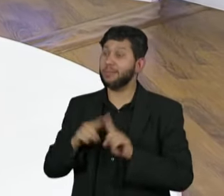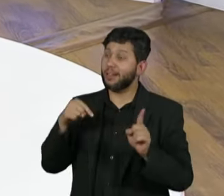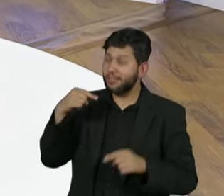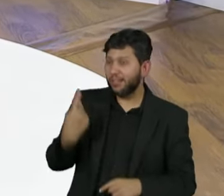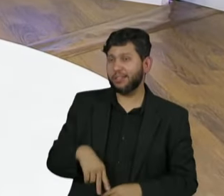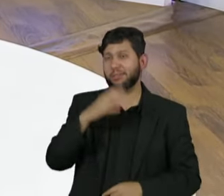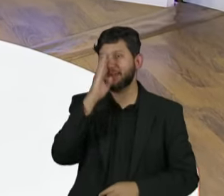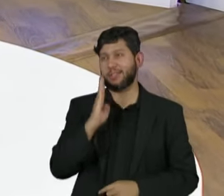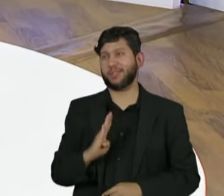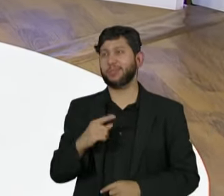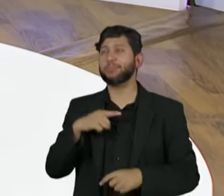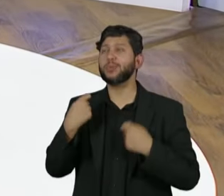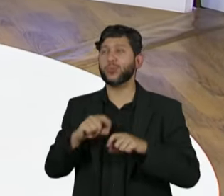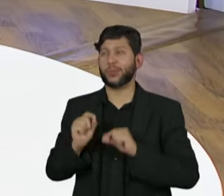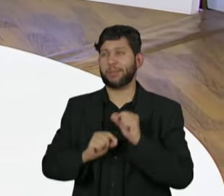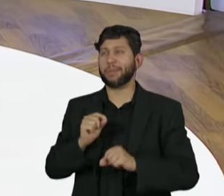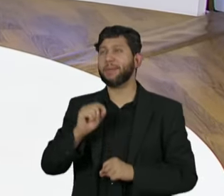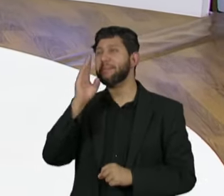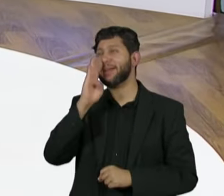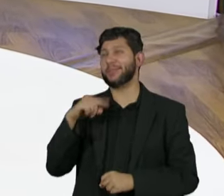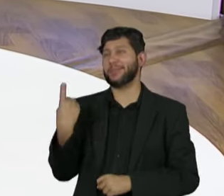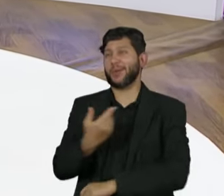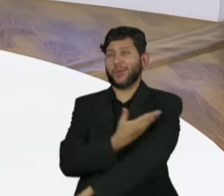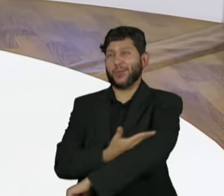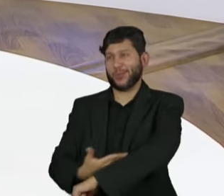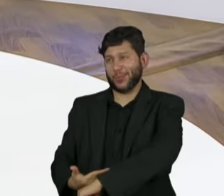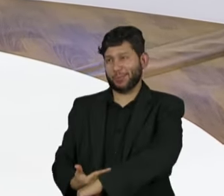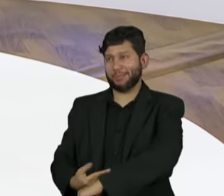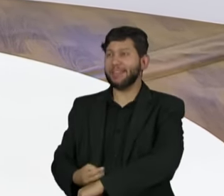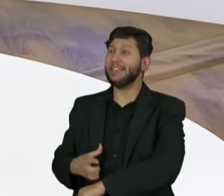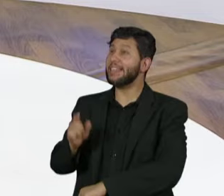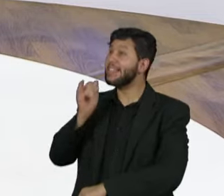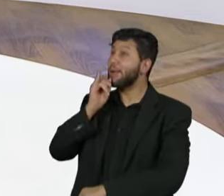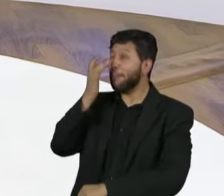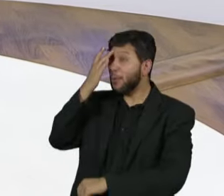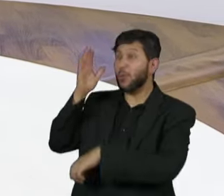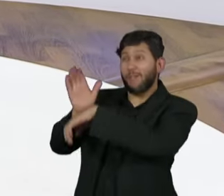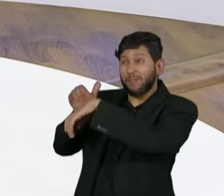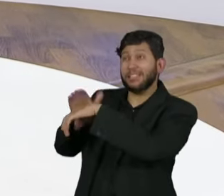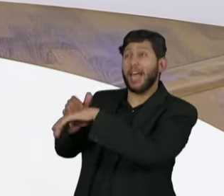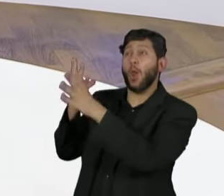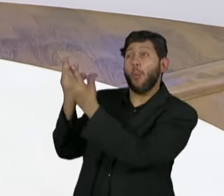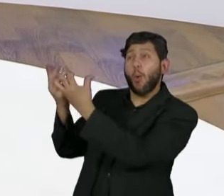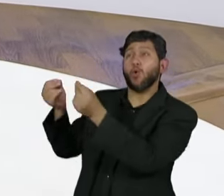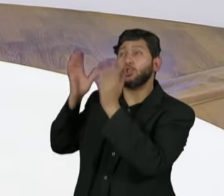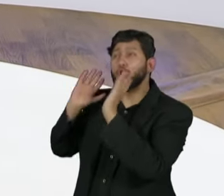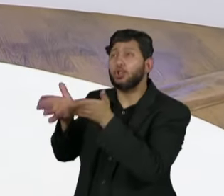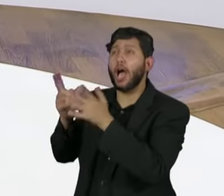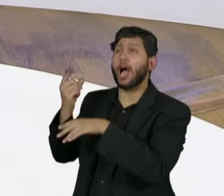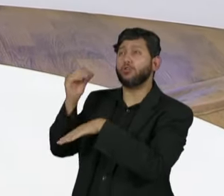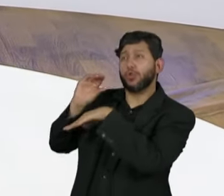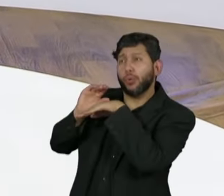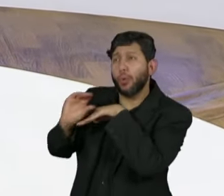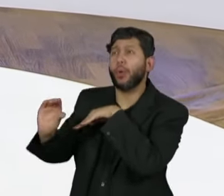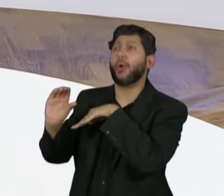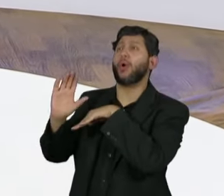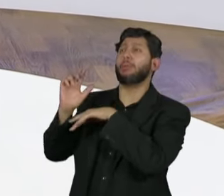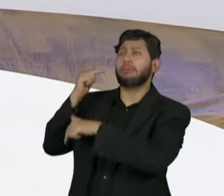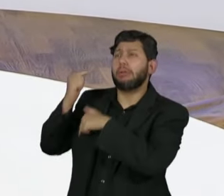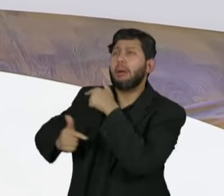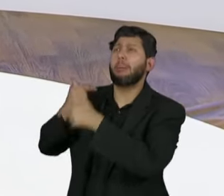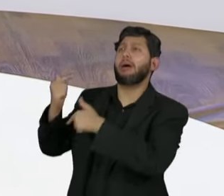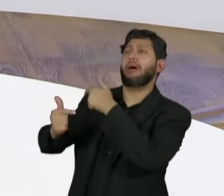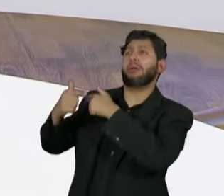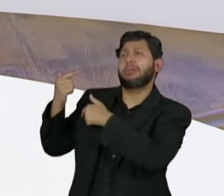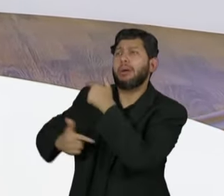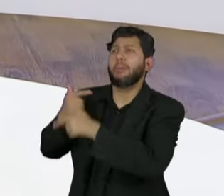o seguinte o Brasil tem uma mania de pegar alguma coisa que já tem muita gente fazendo com muito recurso para fazer resultado de muito trabalho